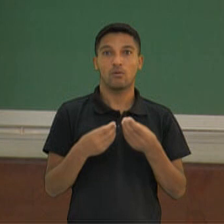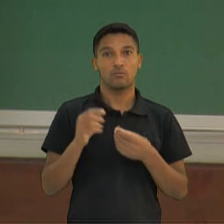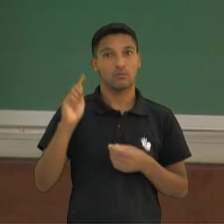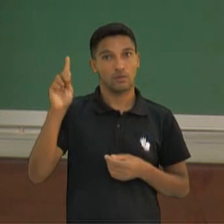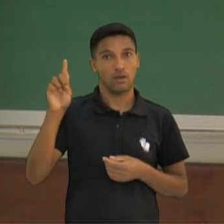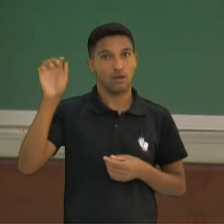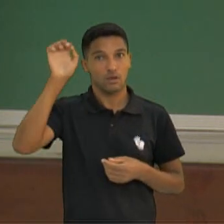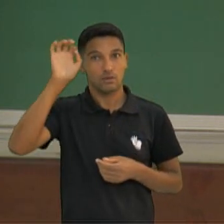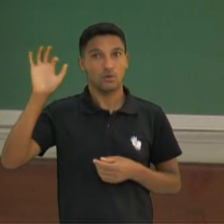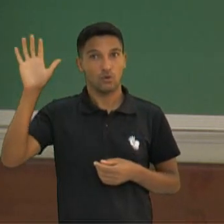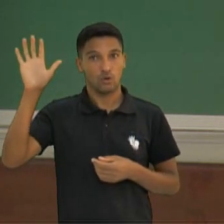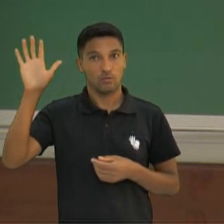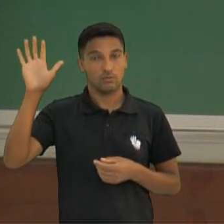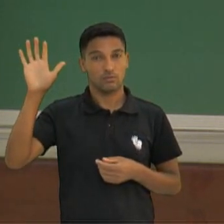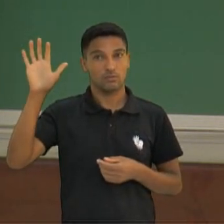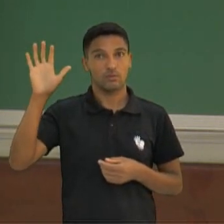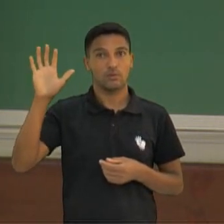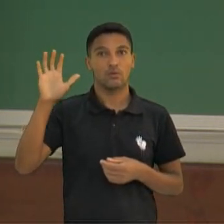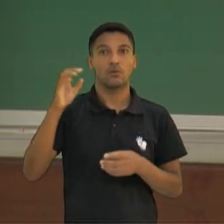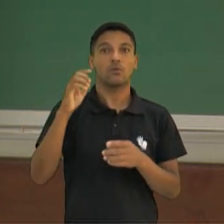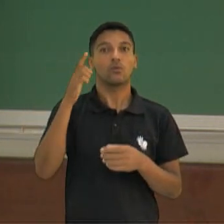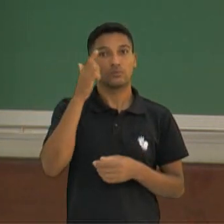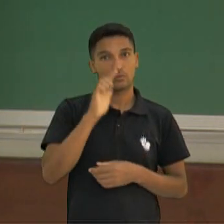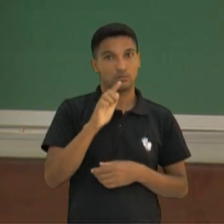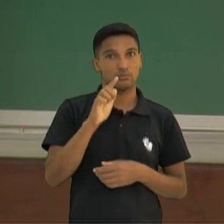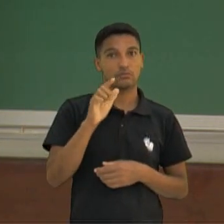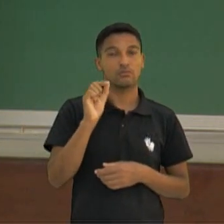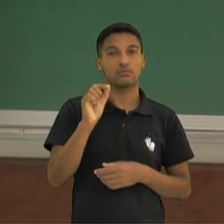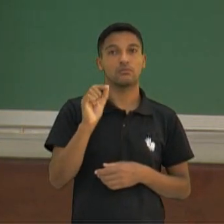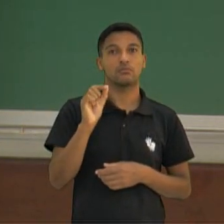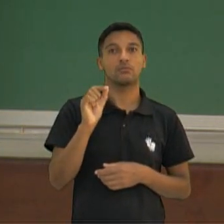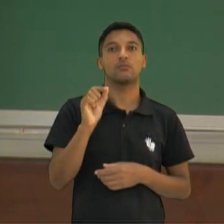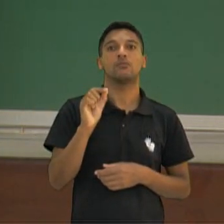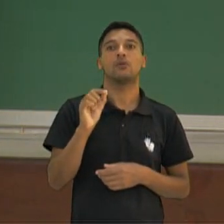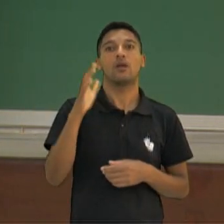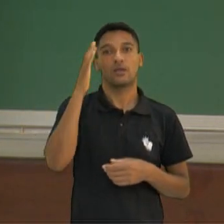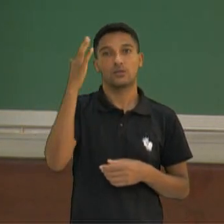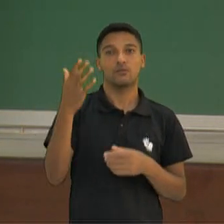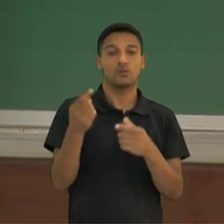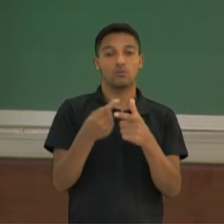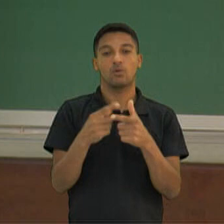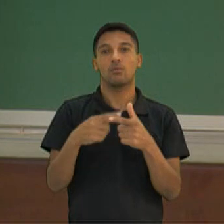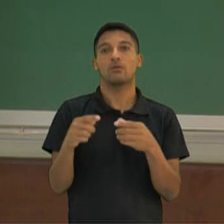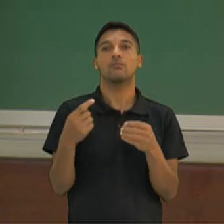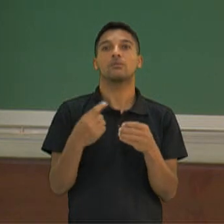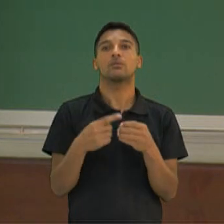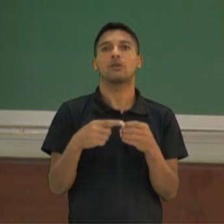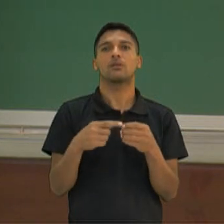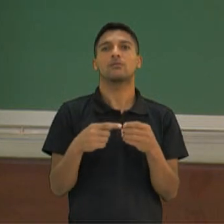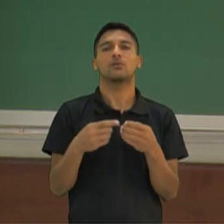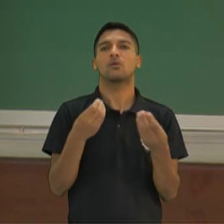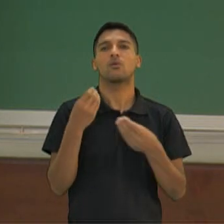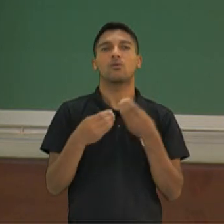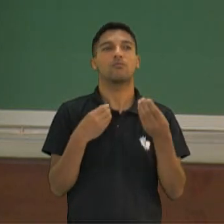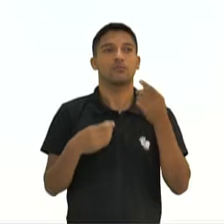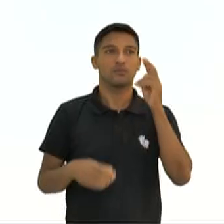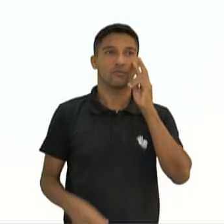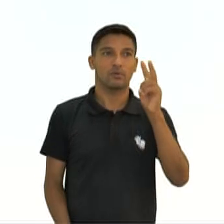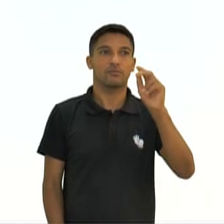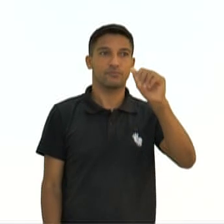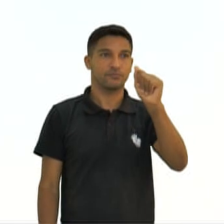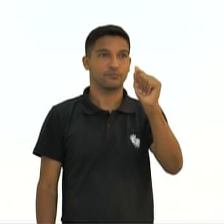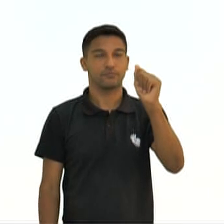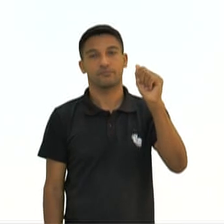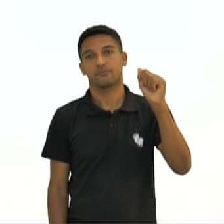urbanos? Letra A, com investimentos na indústria. Letra B, com as Smart Cities, ou as cidades inteligentes, né? Letra C,